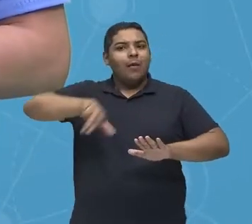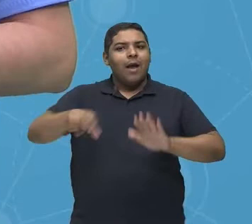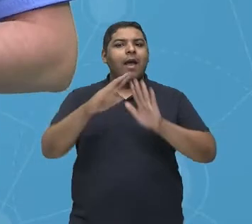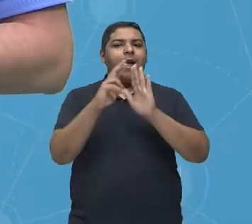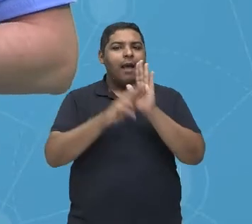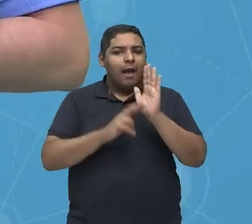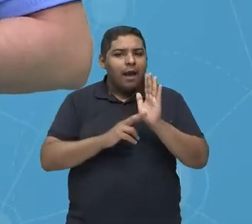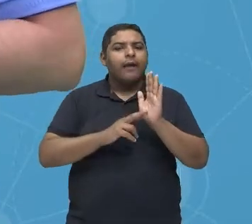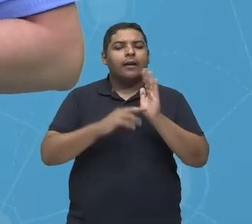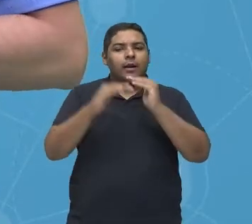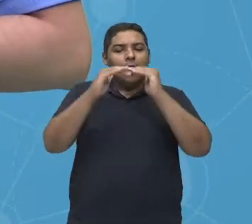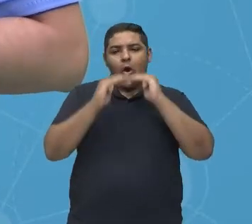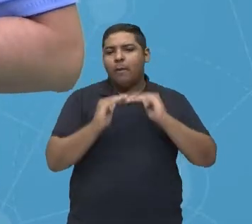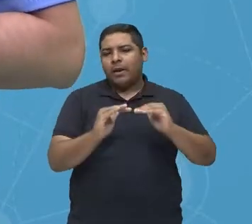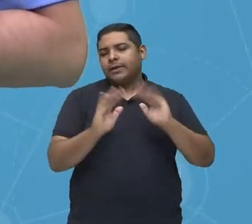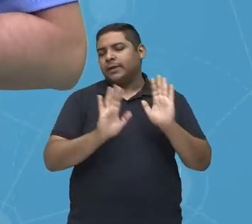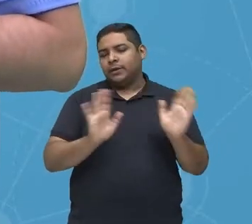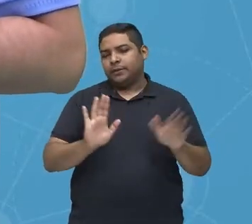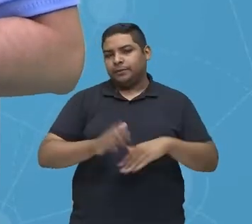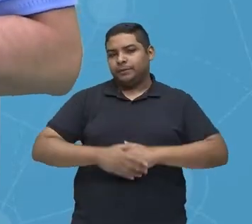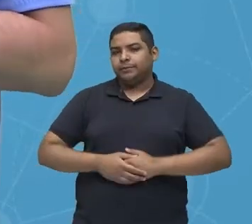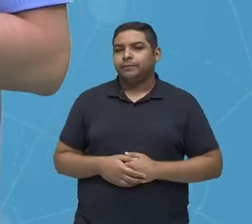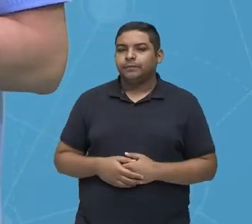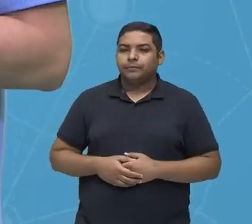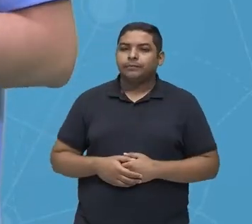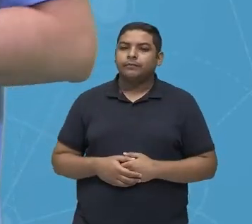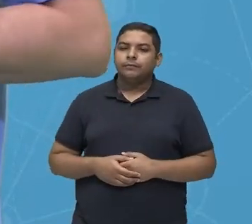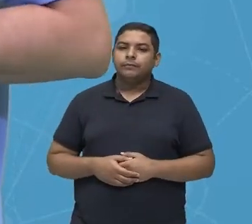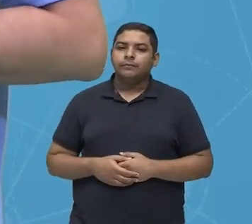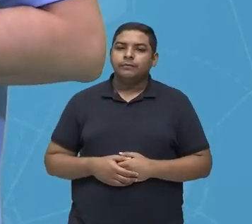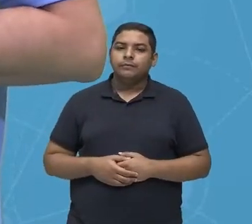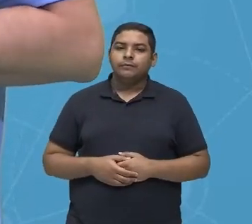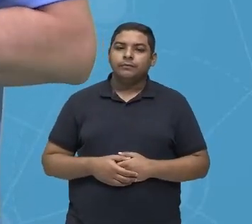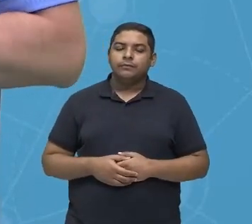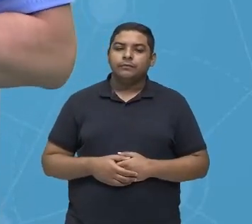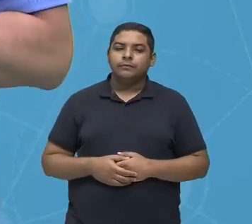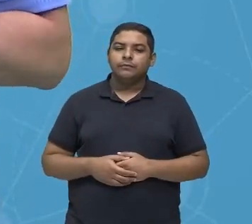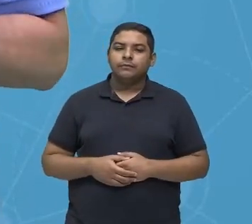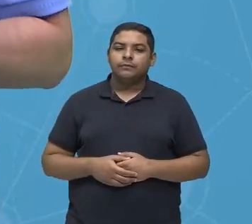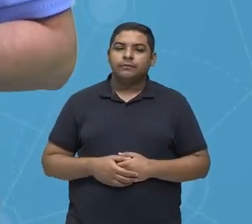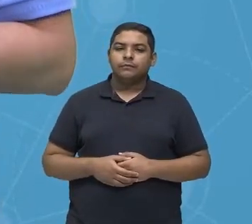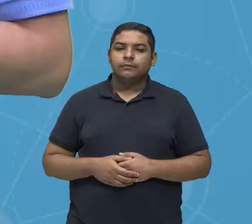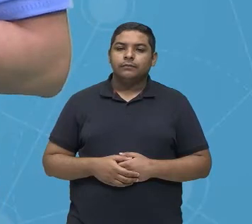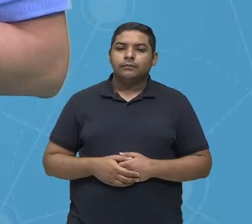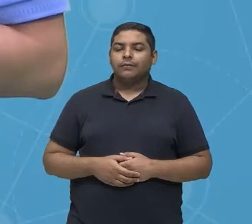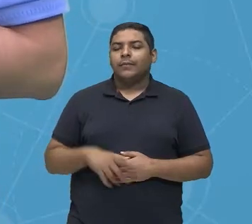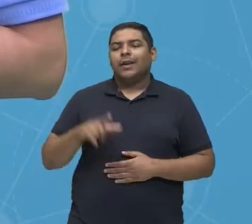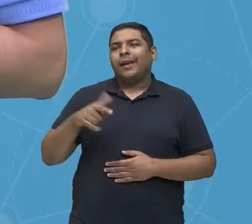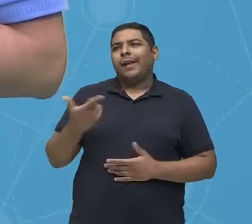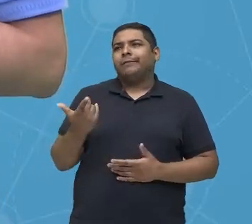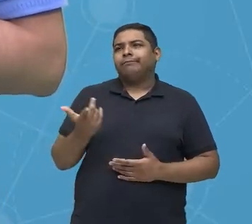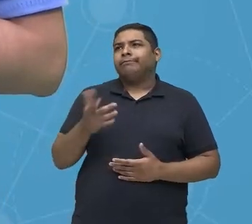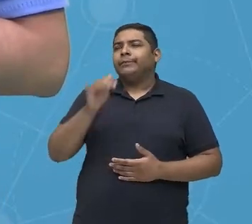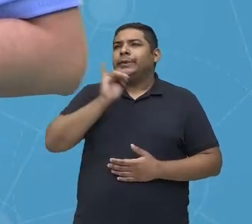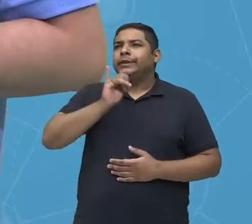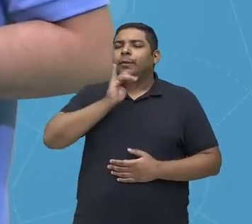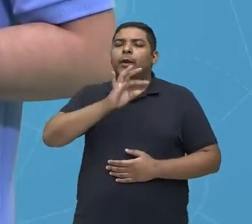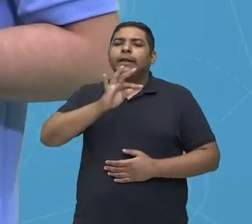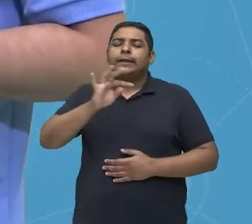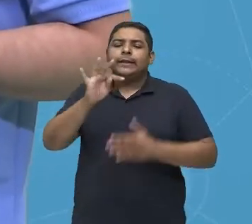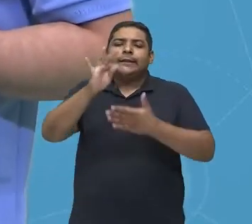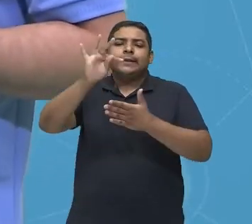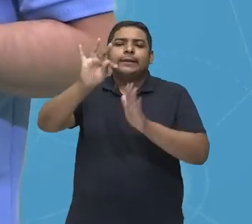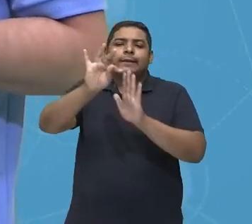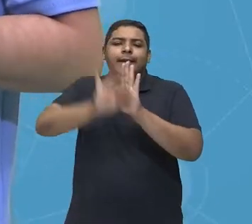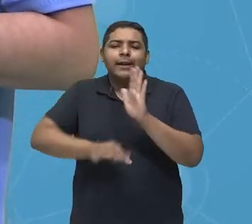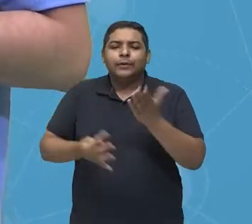seguido, né? A gente tem isso como uma definição. Dificilmente você vai ver uma forma abreviada em um texto técnico, por exemplo, tá? Então, vai